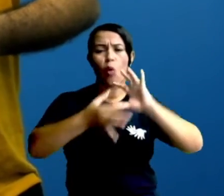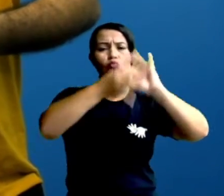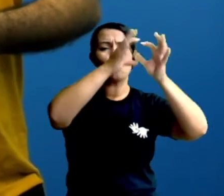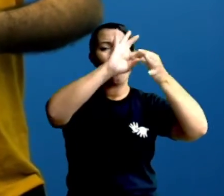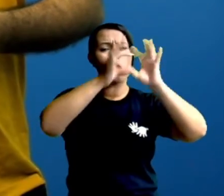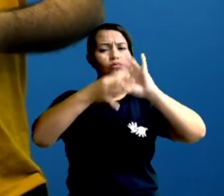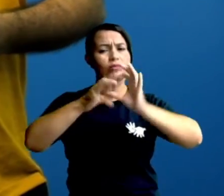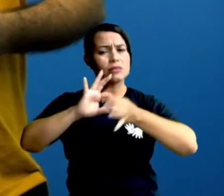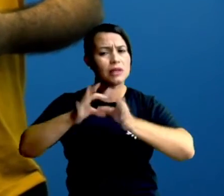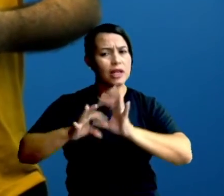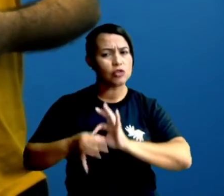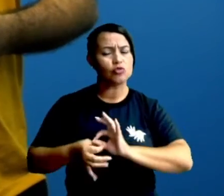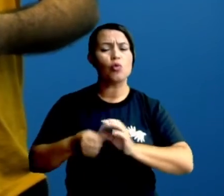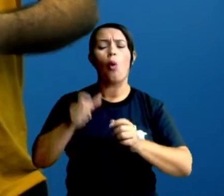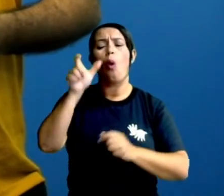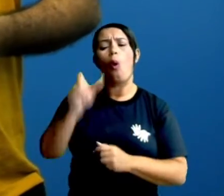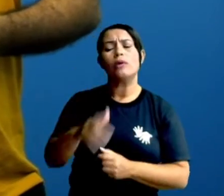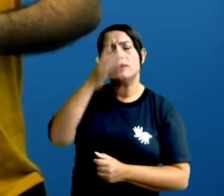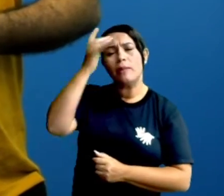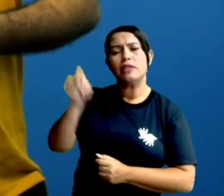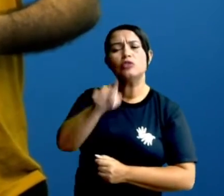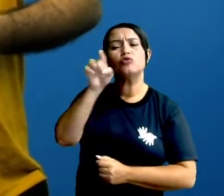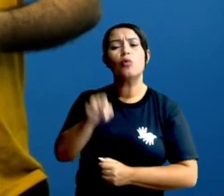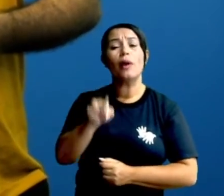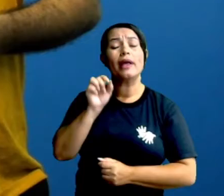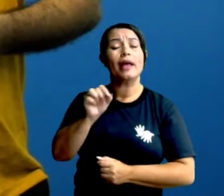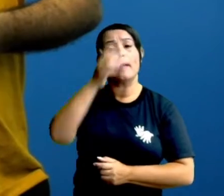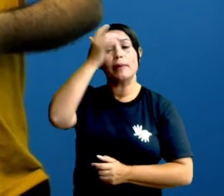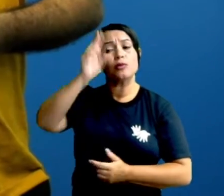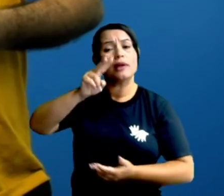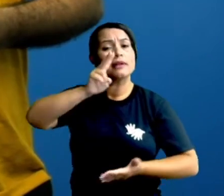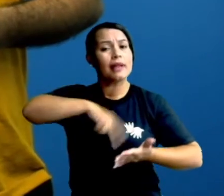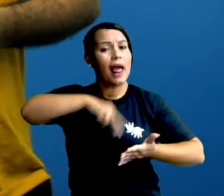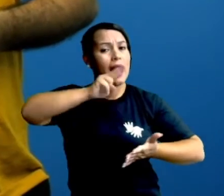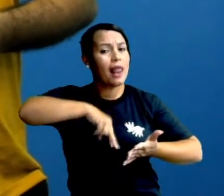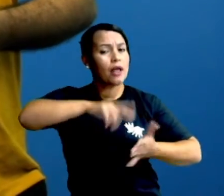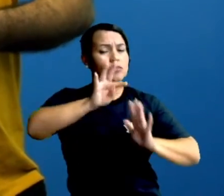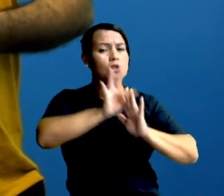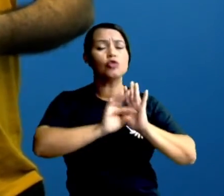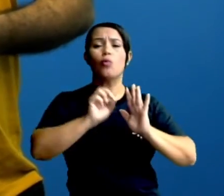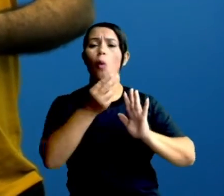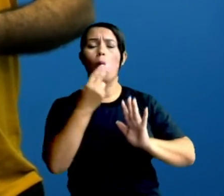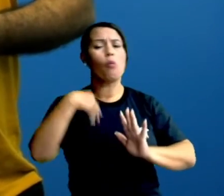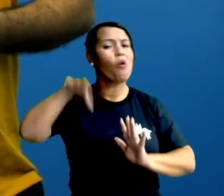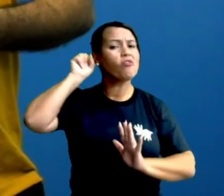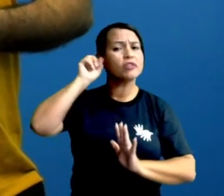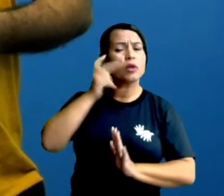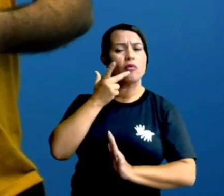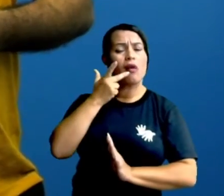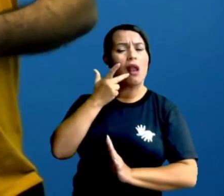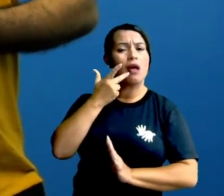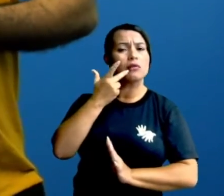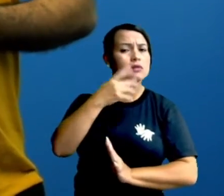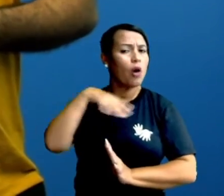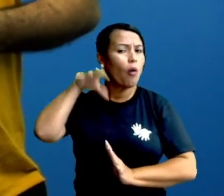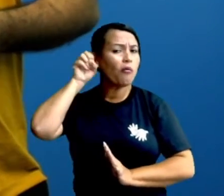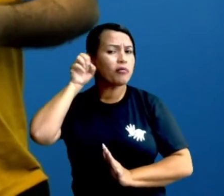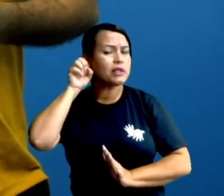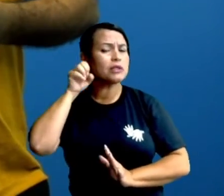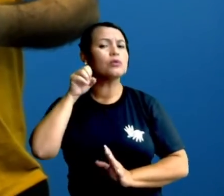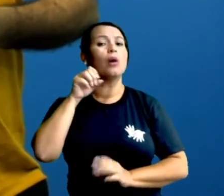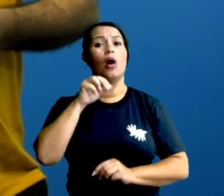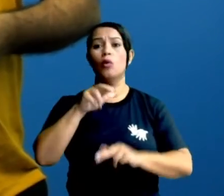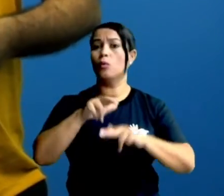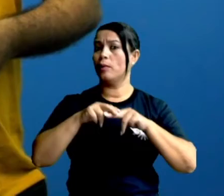essa pessoa? Quem é essa pessoa que está lendo o texto? Ou que está ouvindo o que eu estou dizendo? Tudo isso precisa